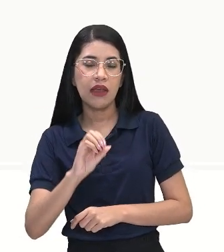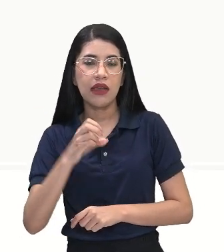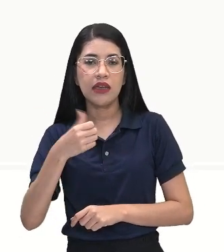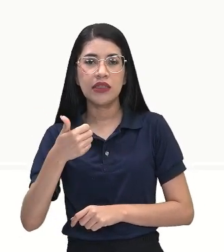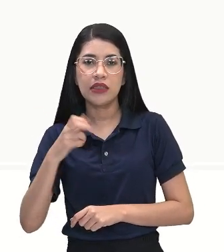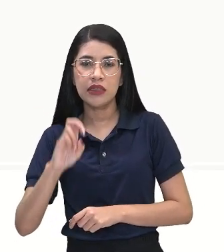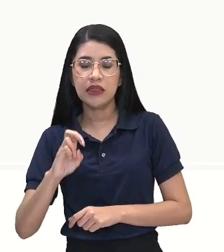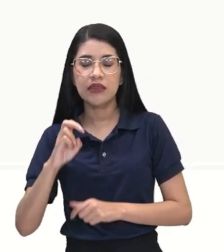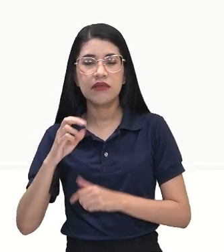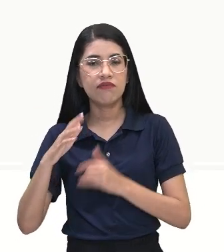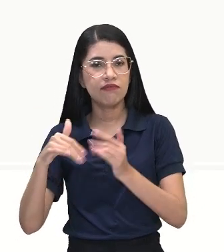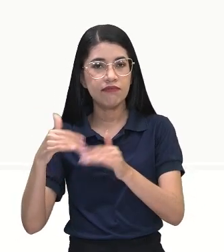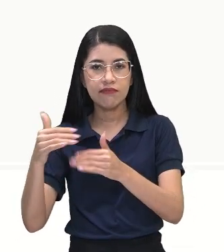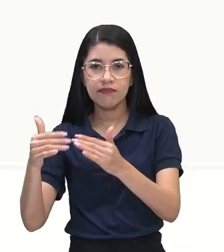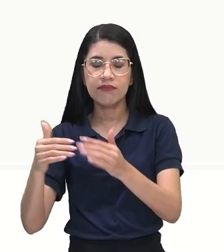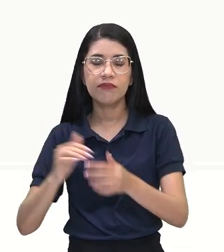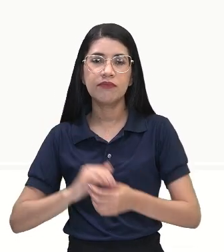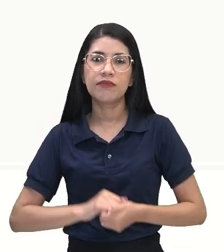enfim.